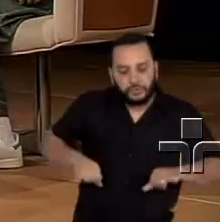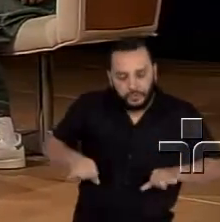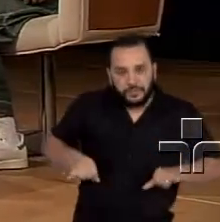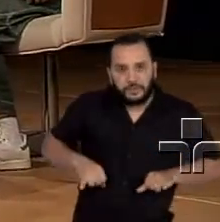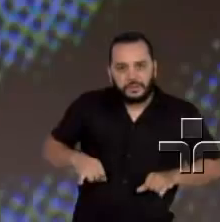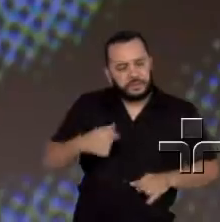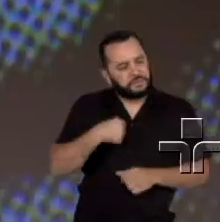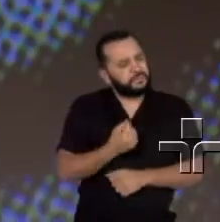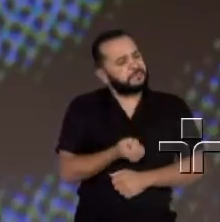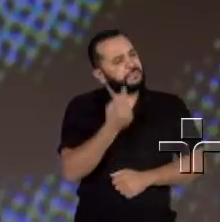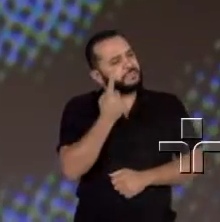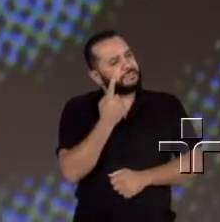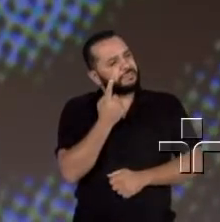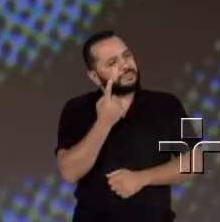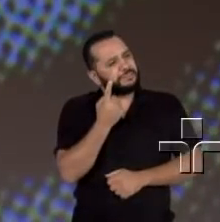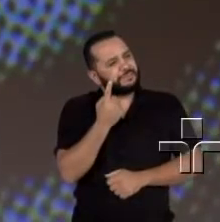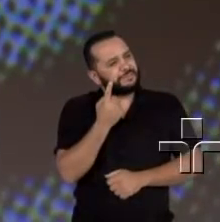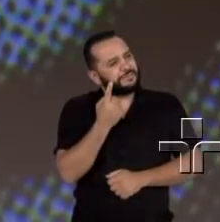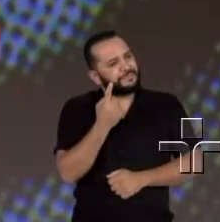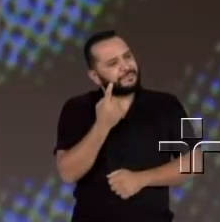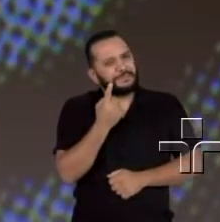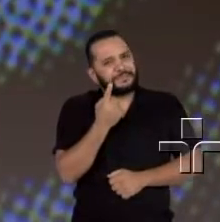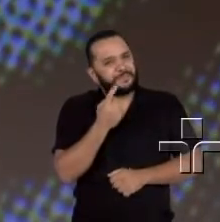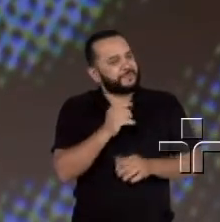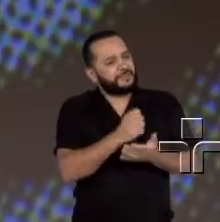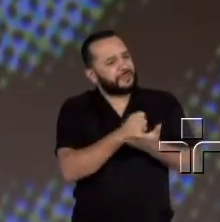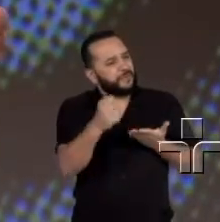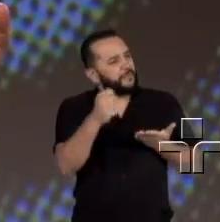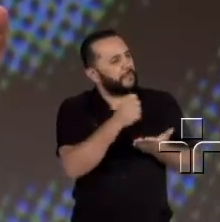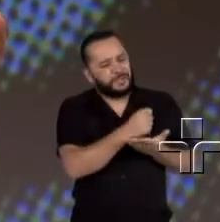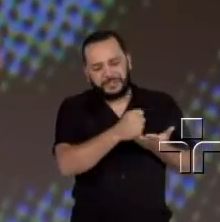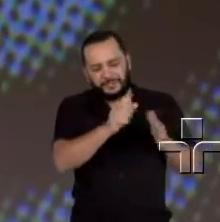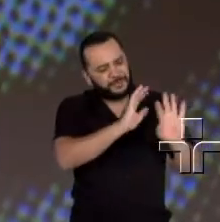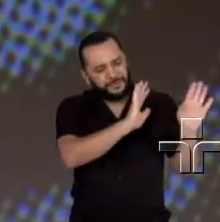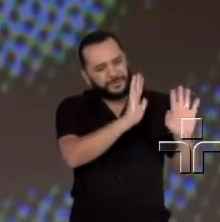Aí eu falei, eu posso imaginar, mas passou, já foi.